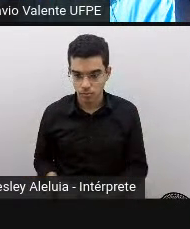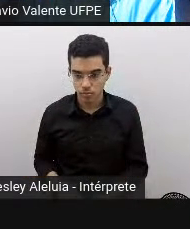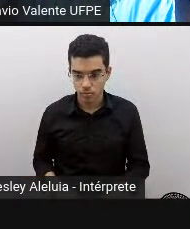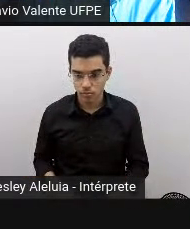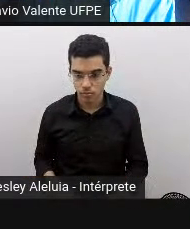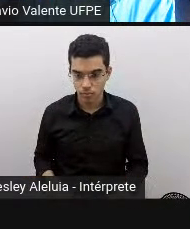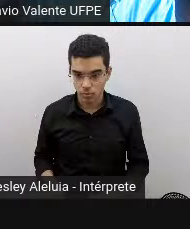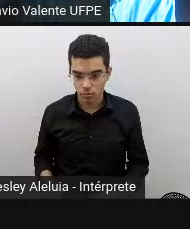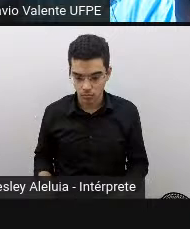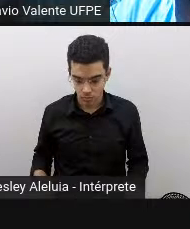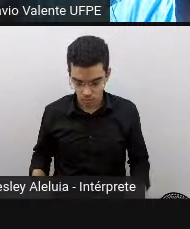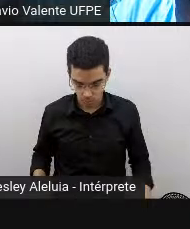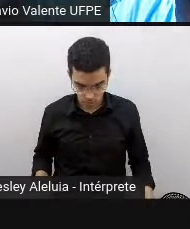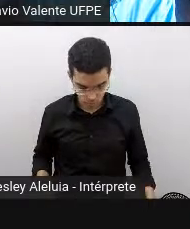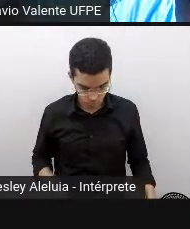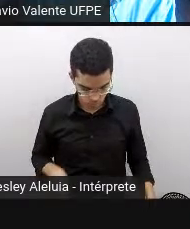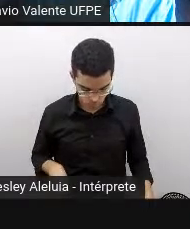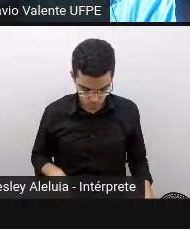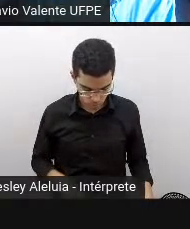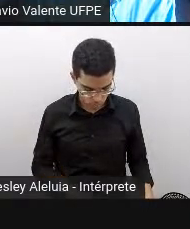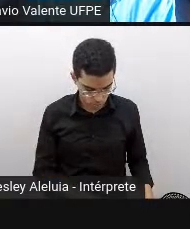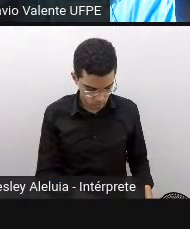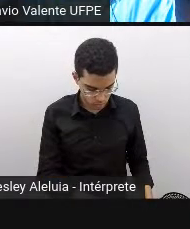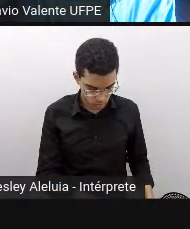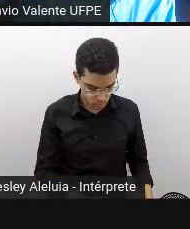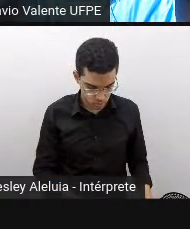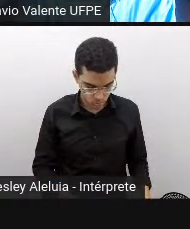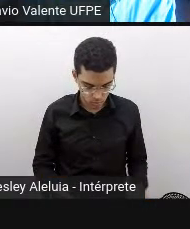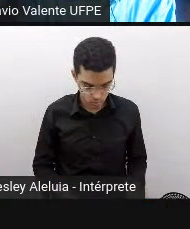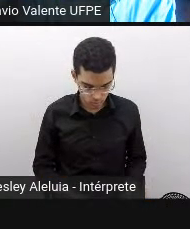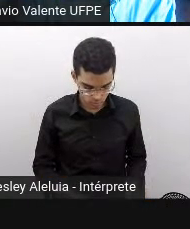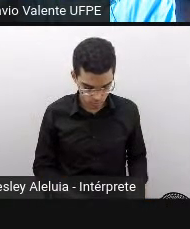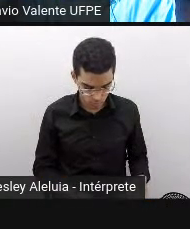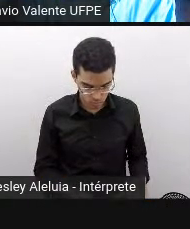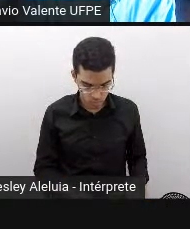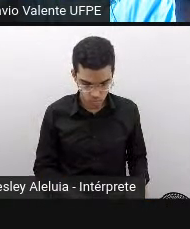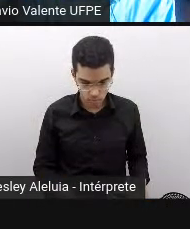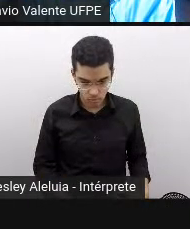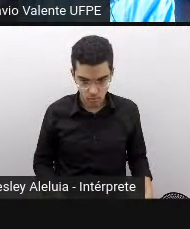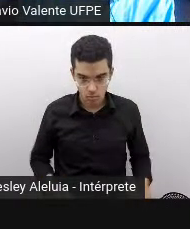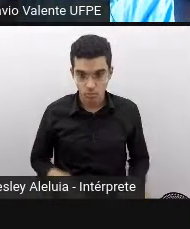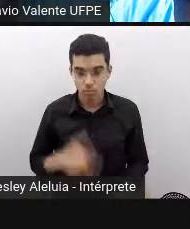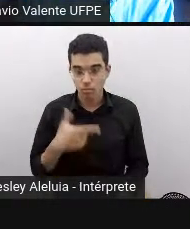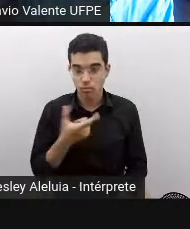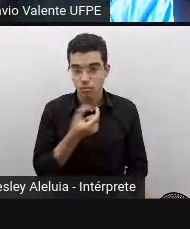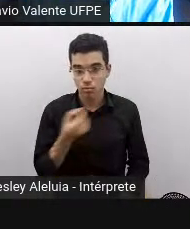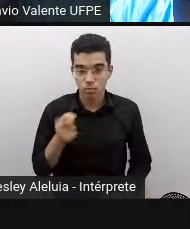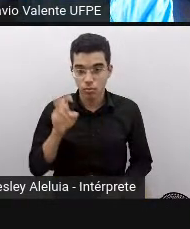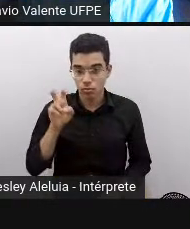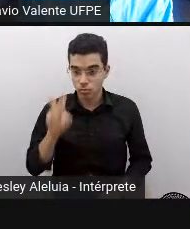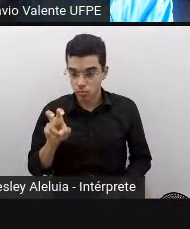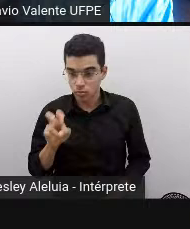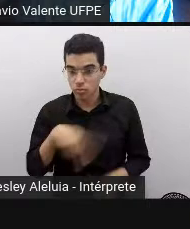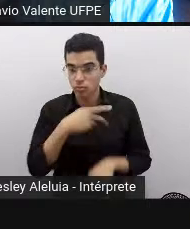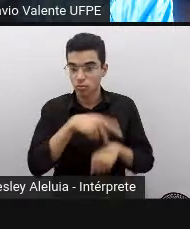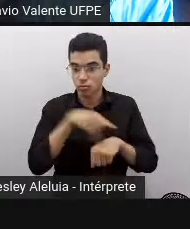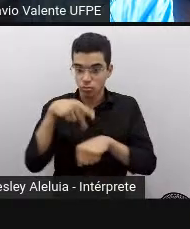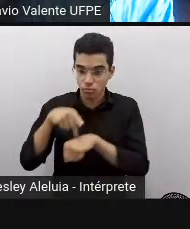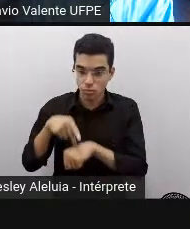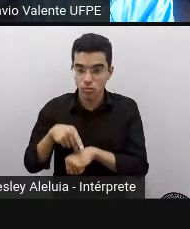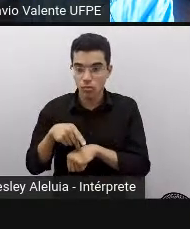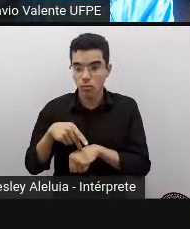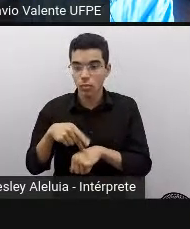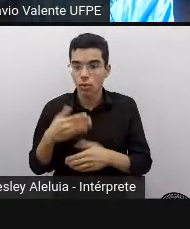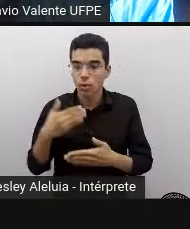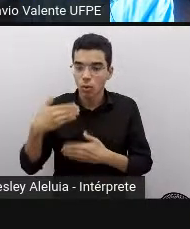Em 2005, os países iniciaram um processo de discussão e formulação de leis nacionais que definiam a realização progressiva do direito